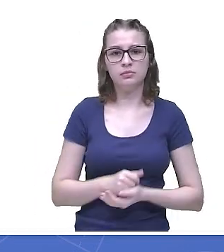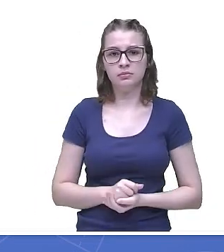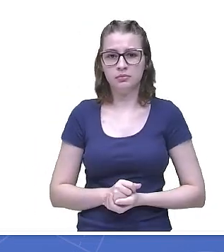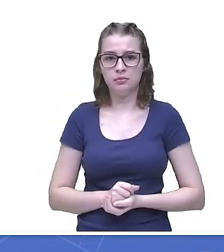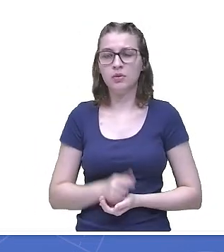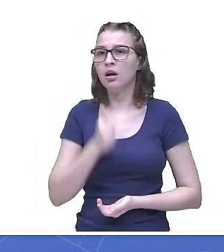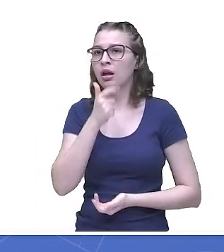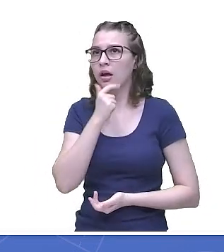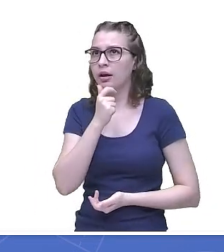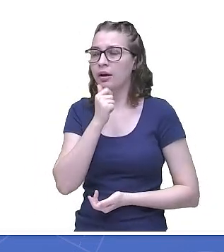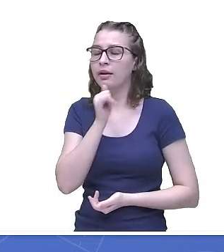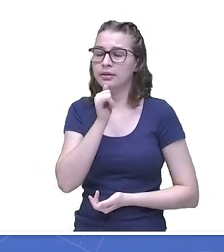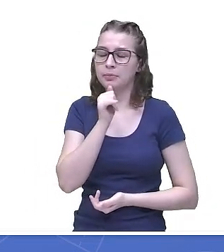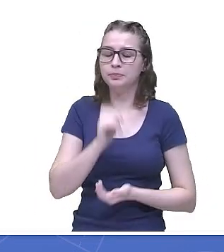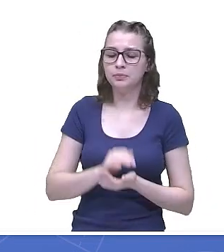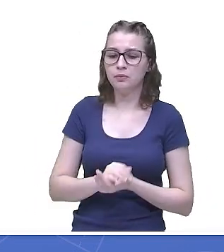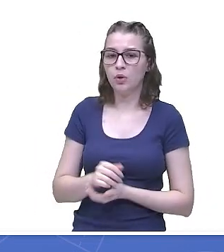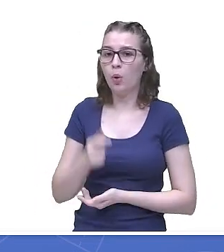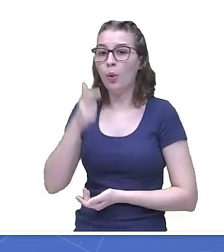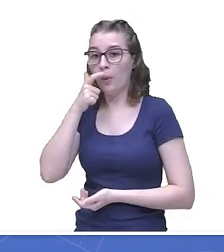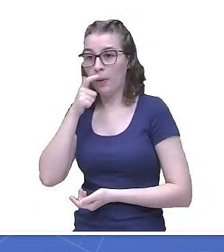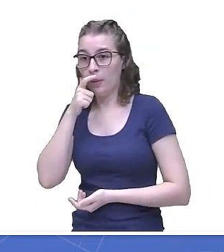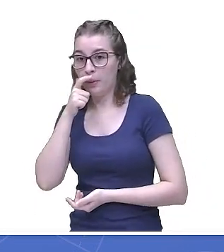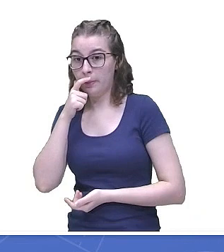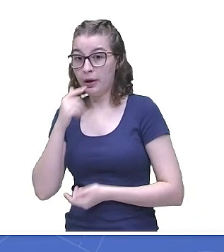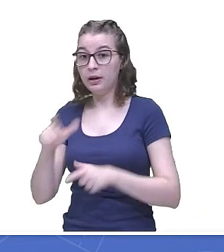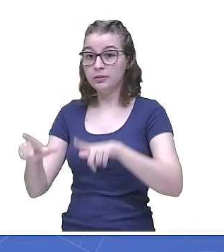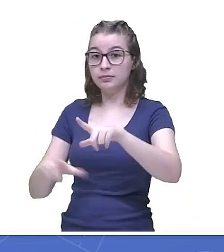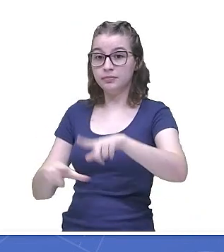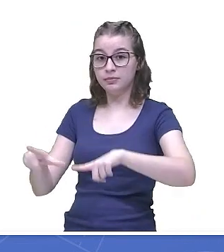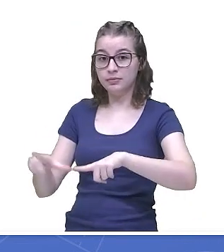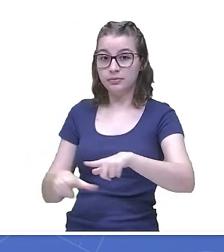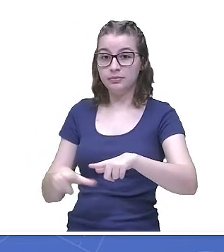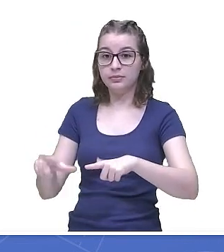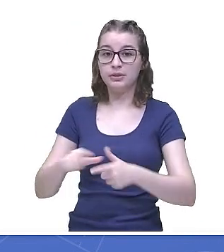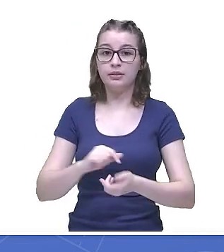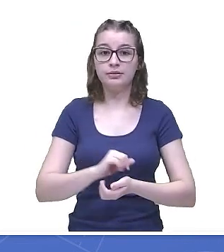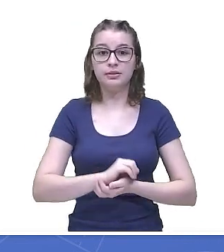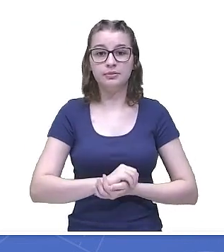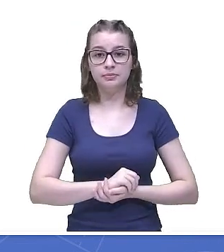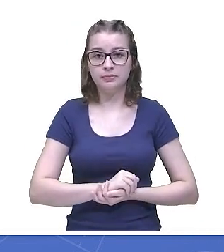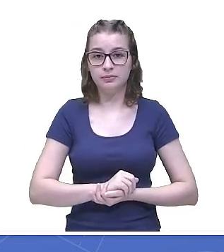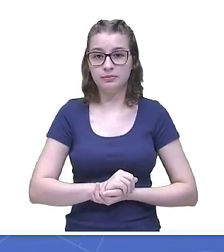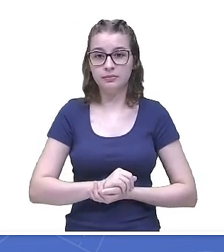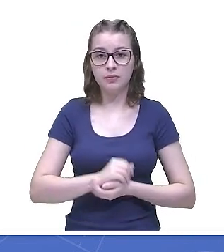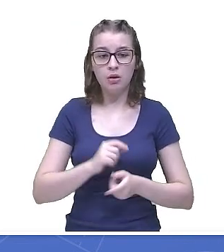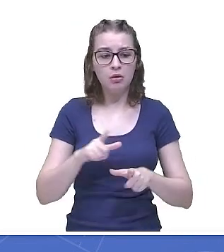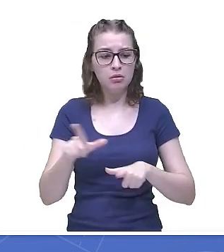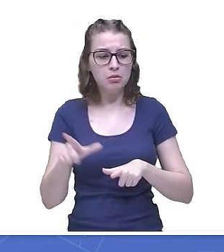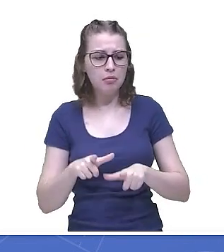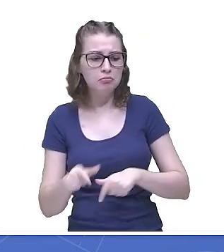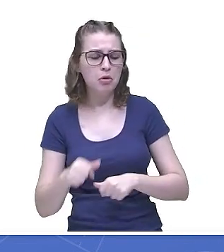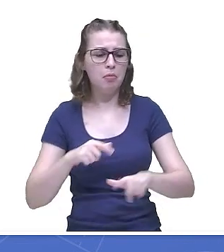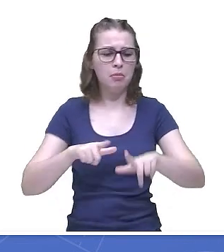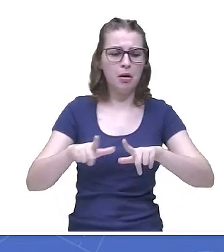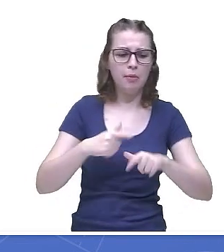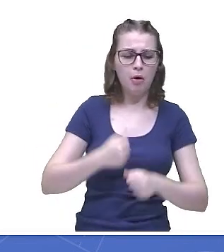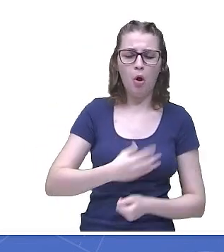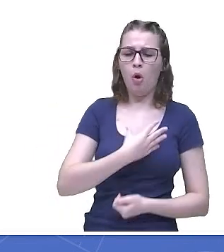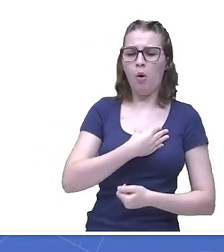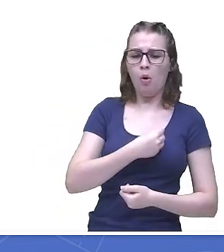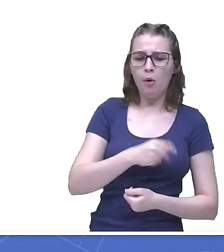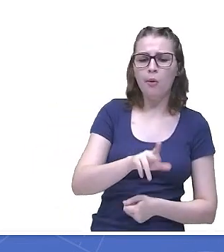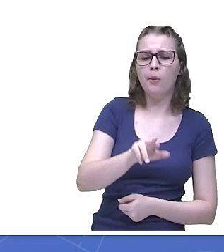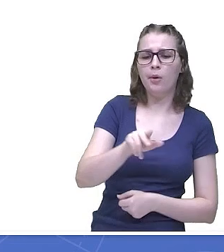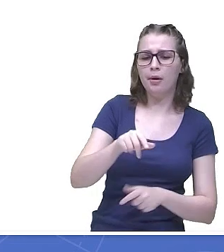ele não faz isso porque ele vai receber algo em troca. A mãe que trabalha fora, os irmãos que trabalham e